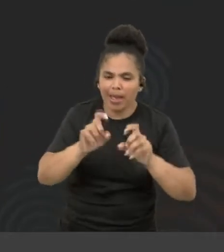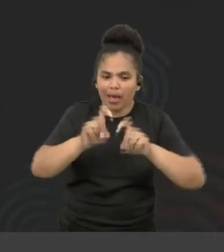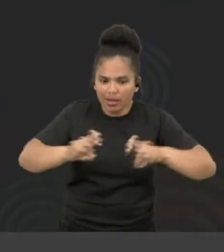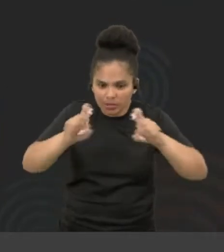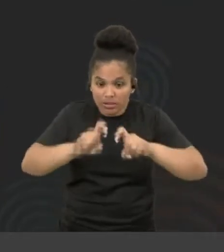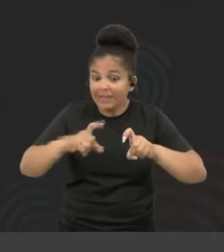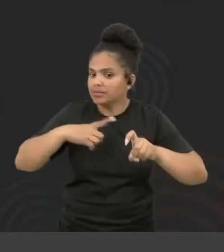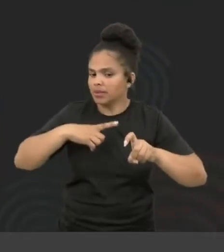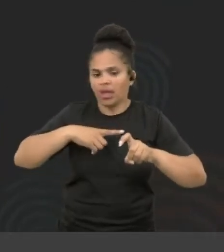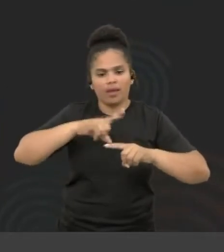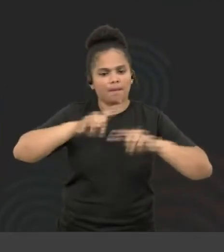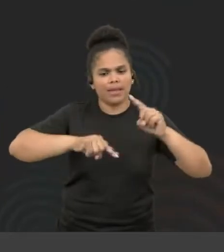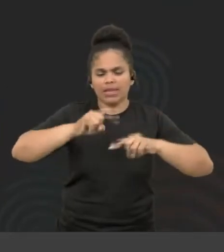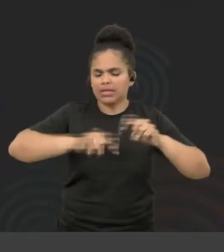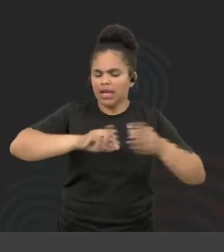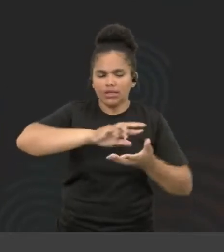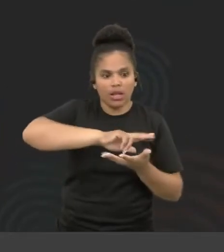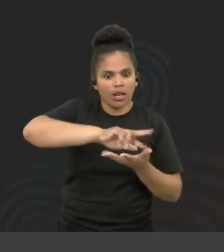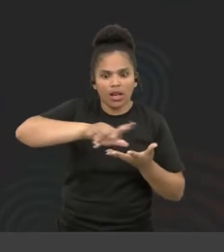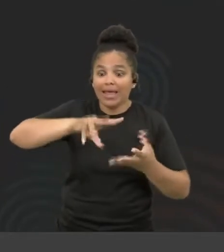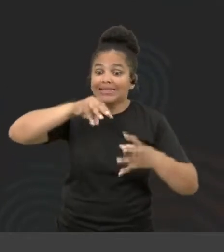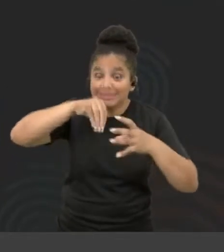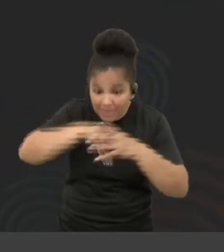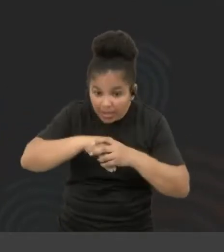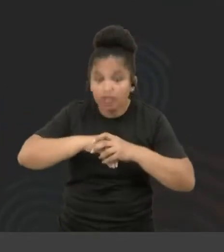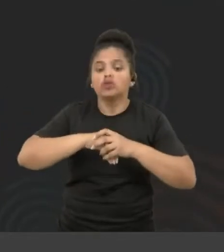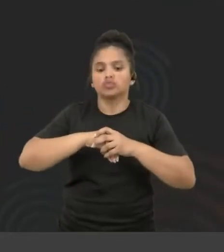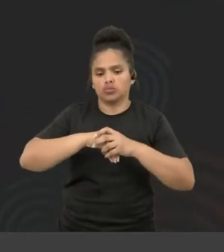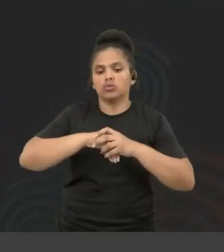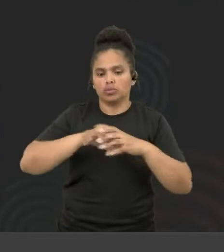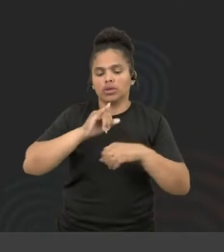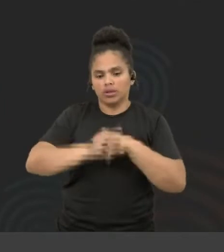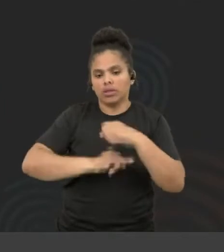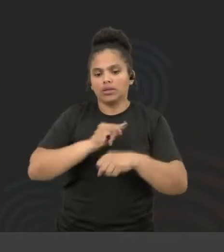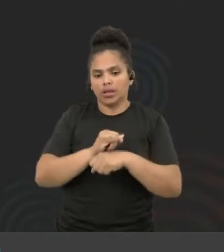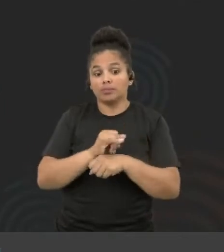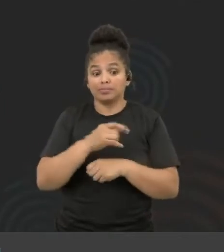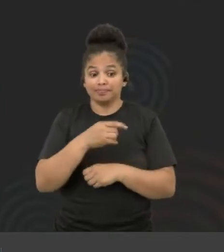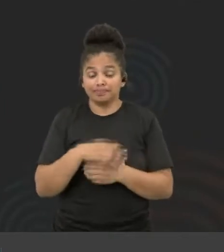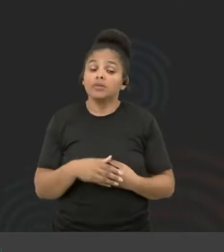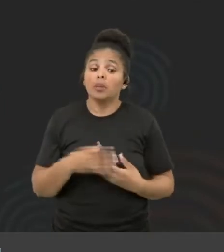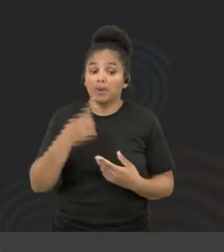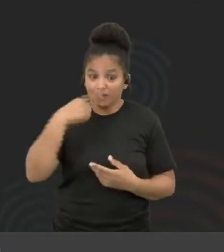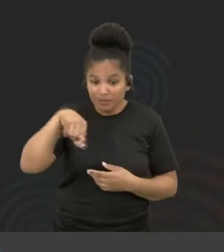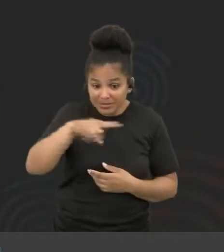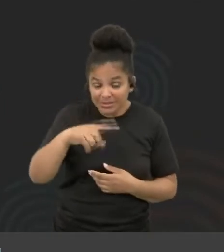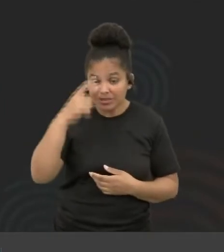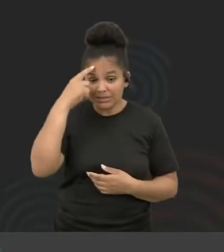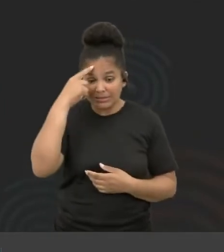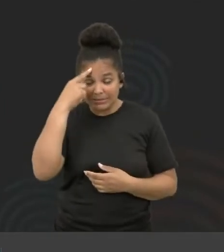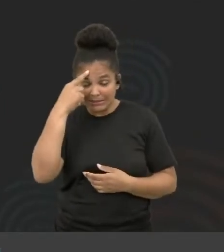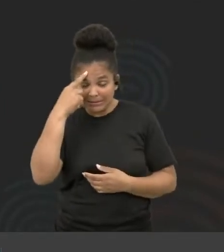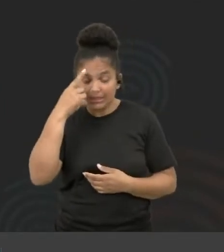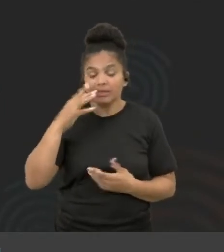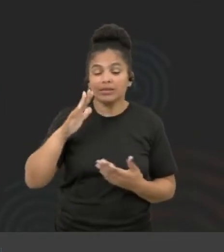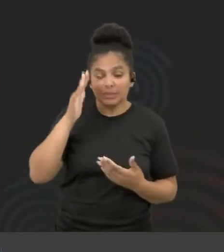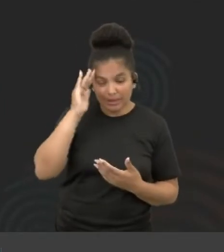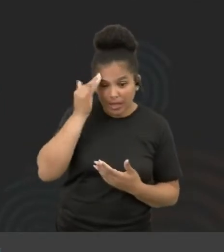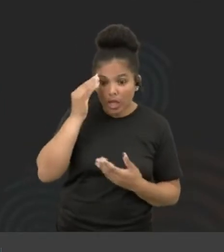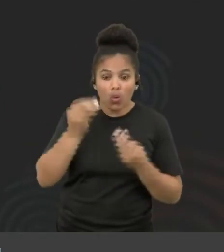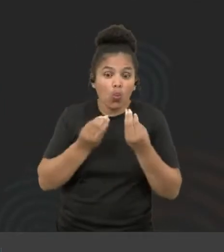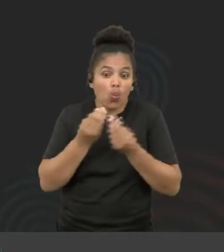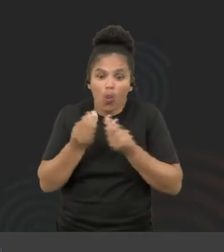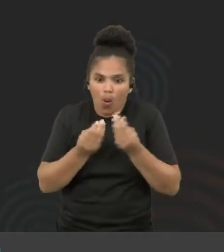de materiais disponíveis online. Eu vou listar aqui só alguns deles para vocês terem uma ideia da quantidade de conteúdo que a gente